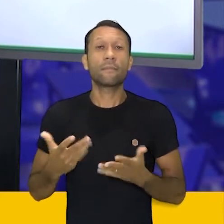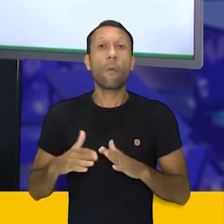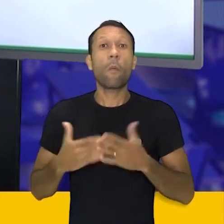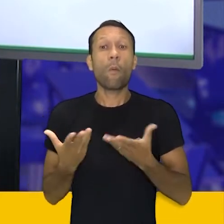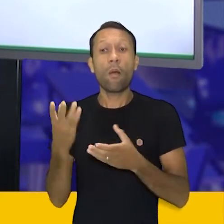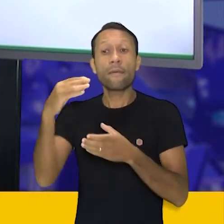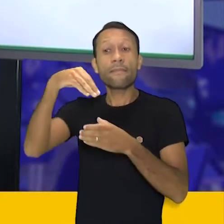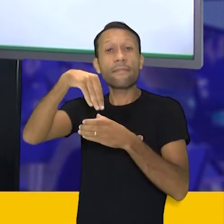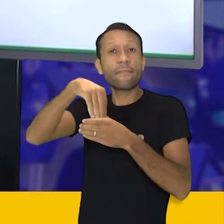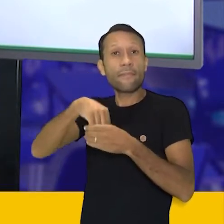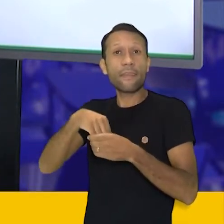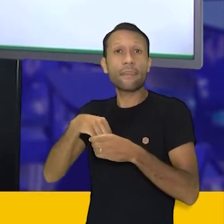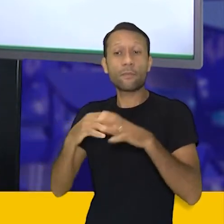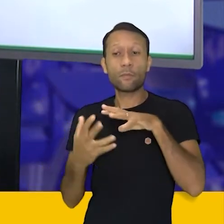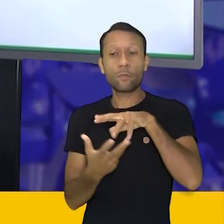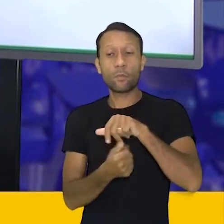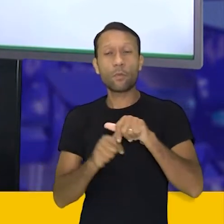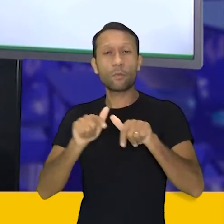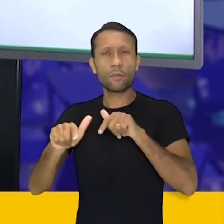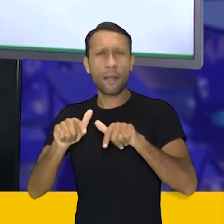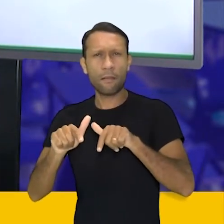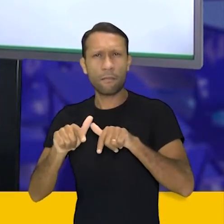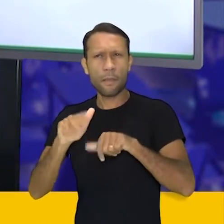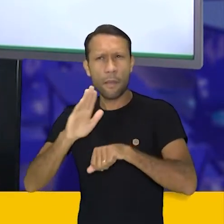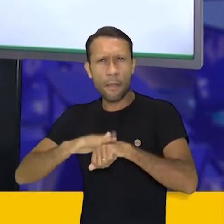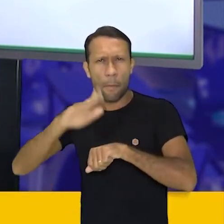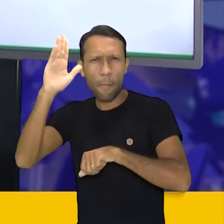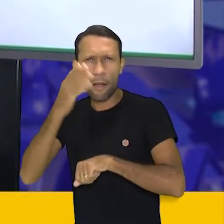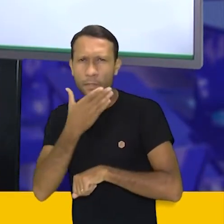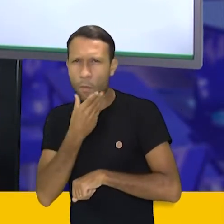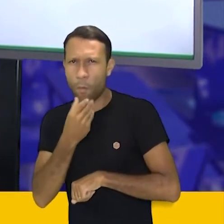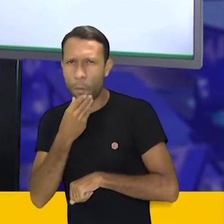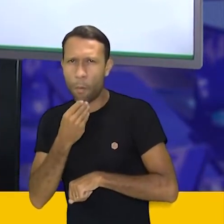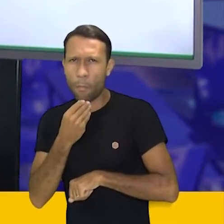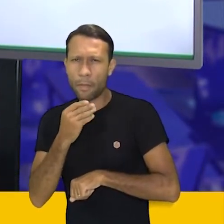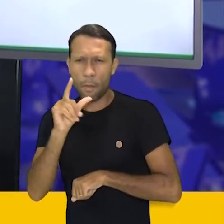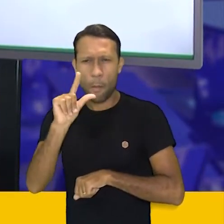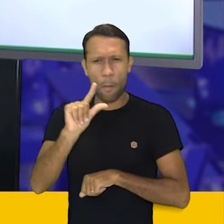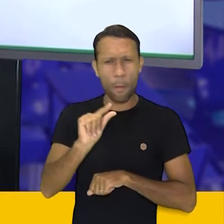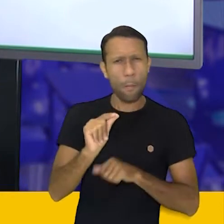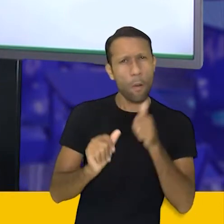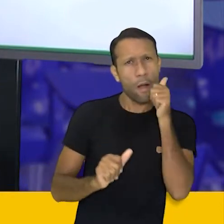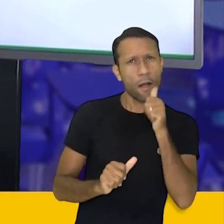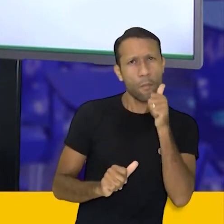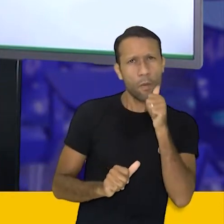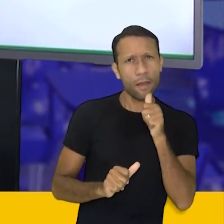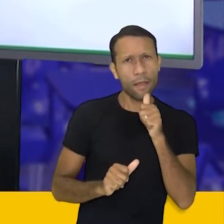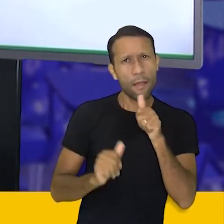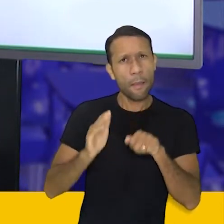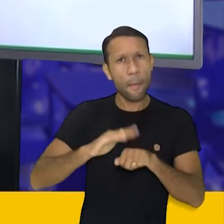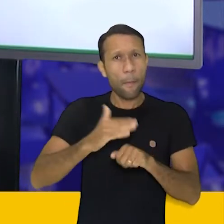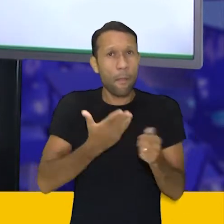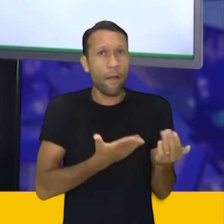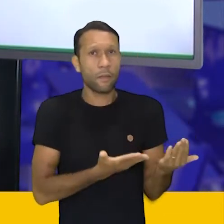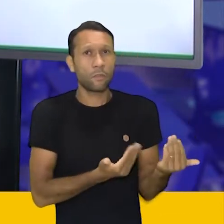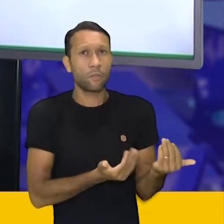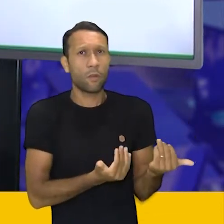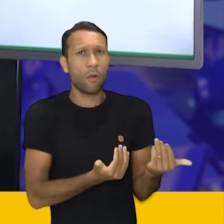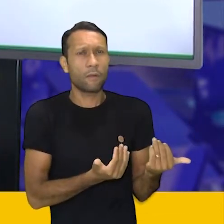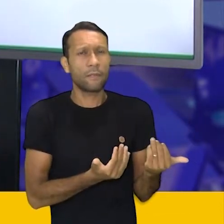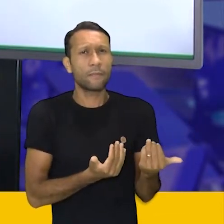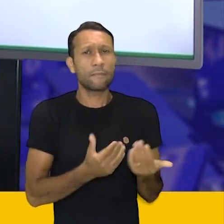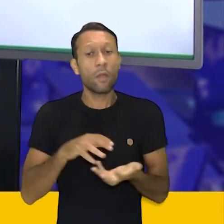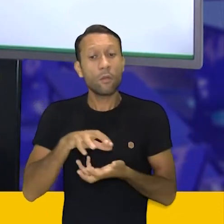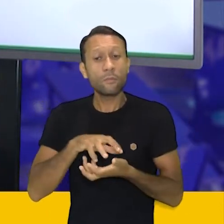se enquadra dentro desse mundo do trabalho? São homens? São mulheres? São jovens? São os adultos? E